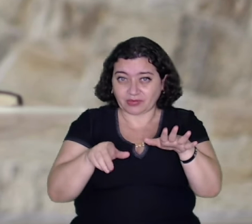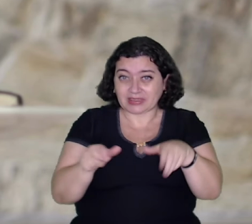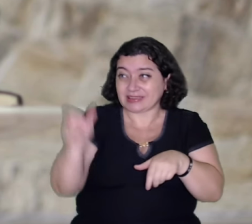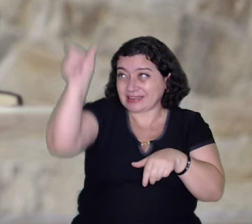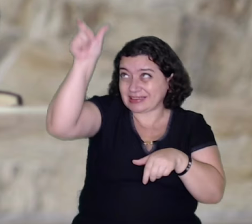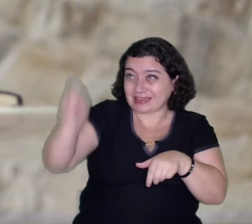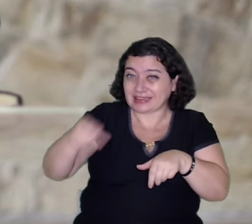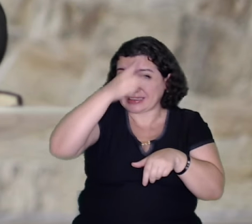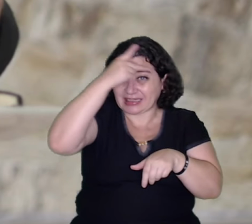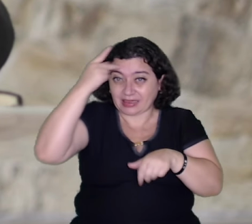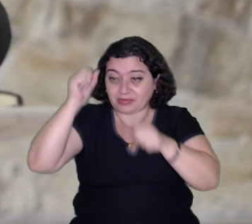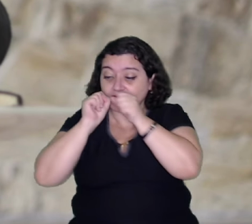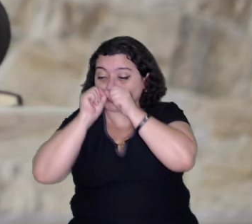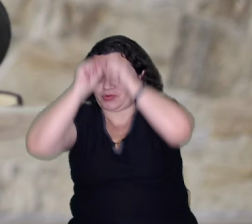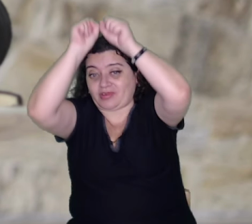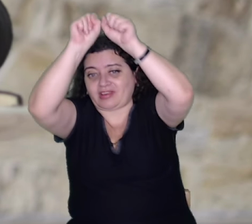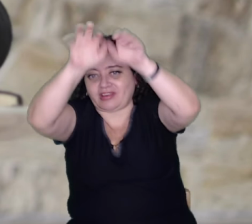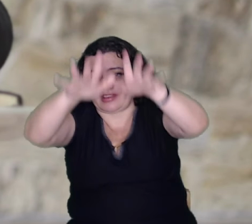abençoou.